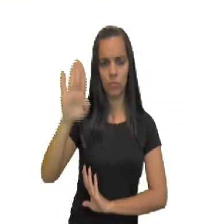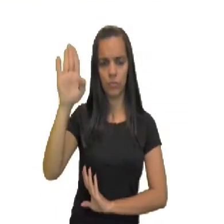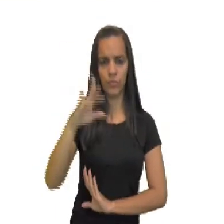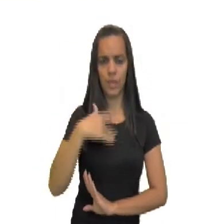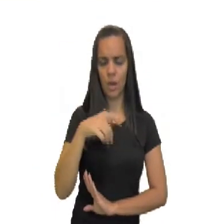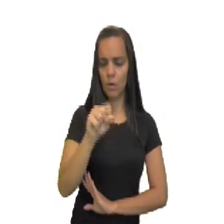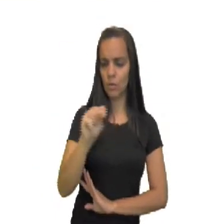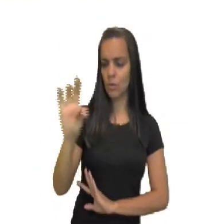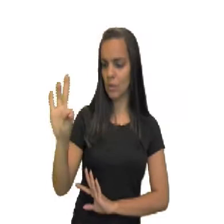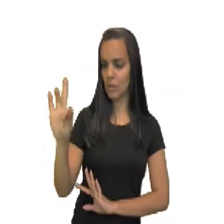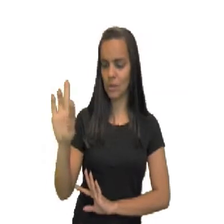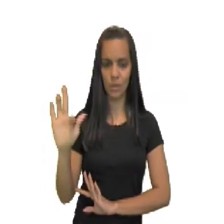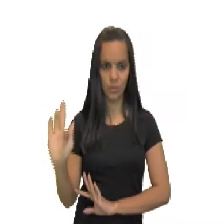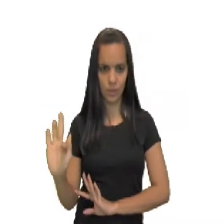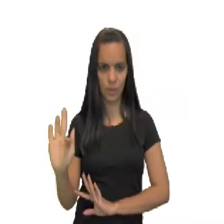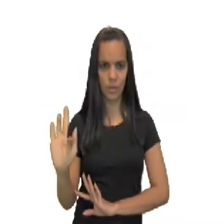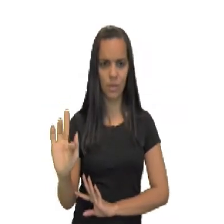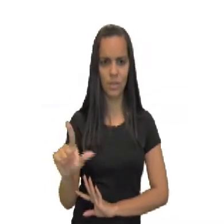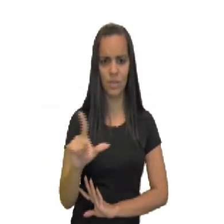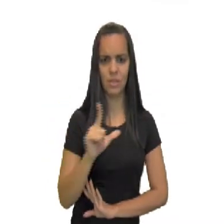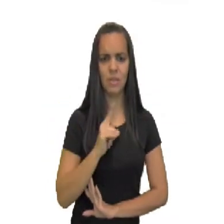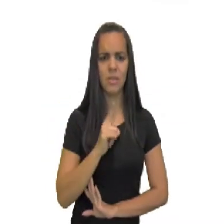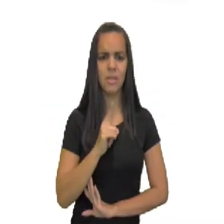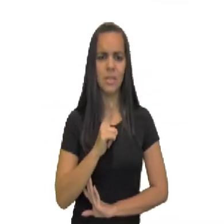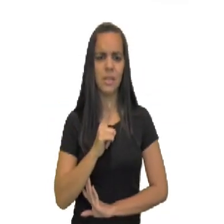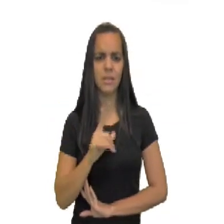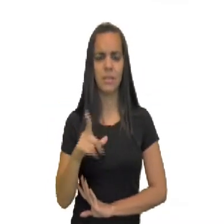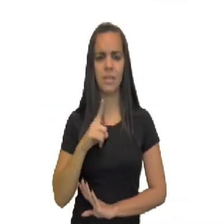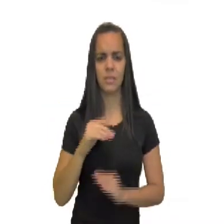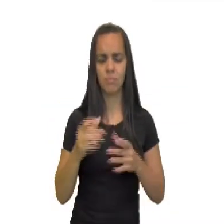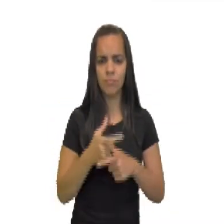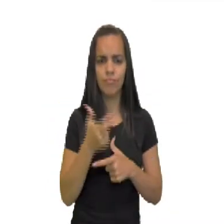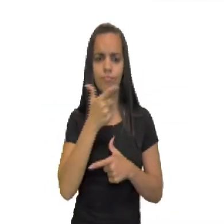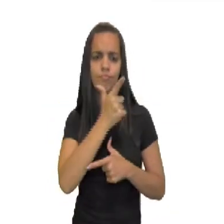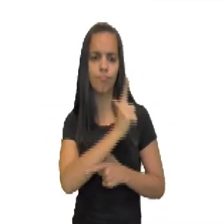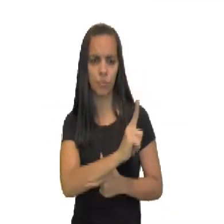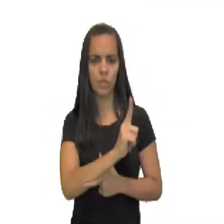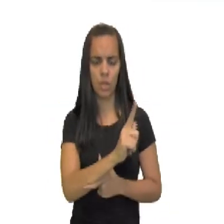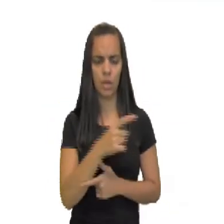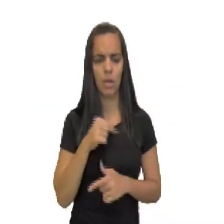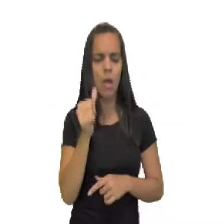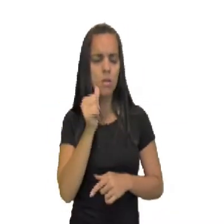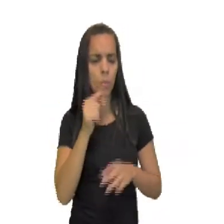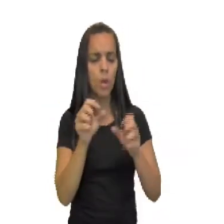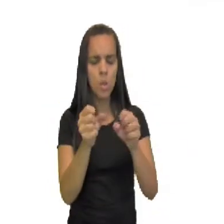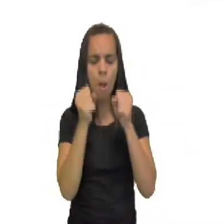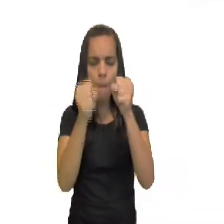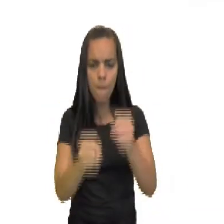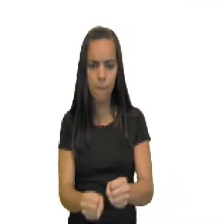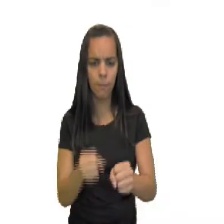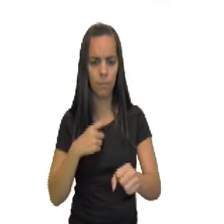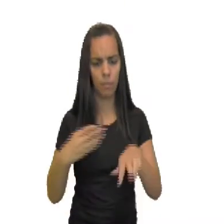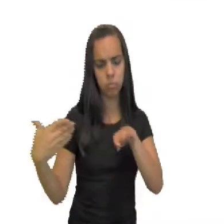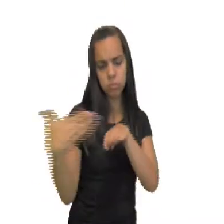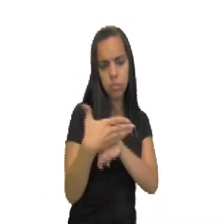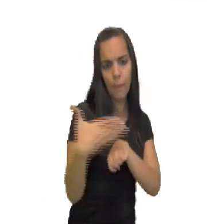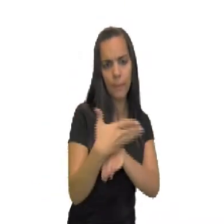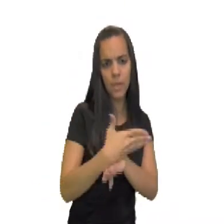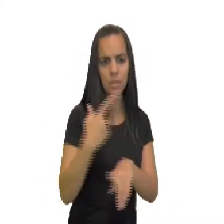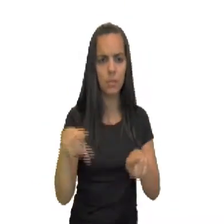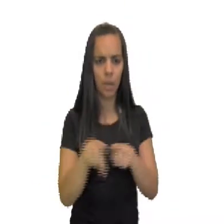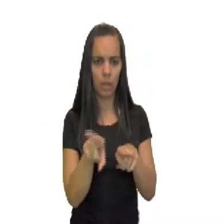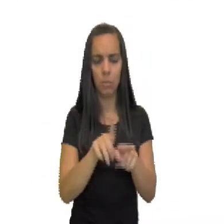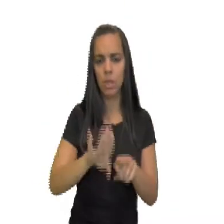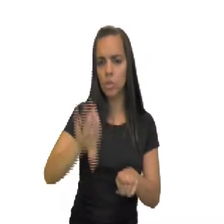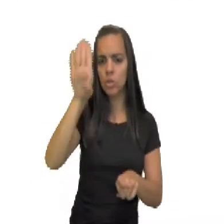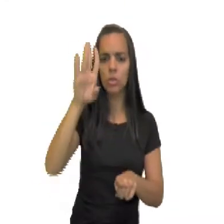Superior Eleitoral que garantem uma maior participação das mulheres na política. Então, os partidos eles